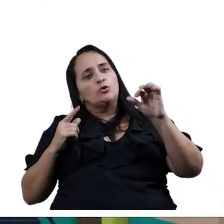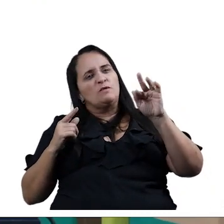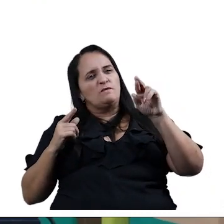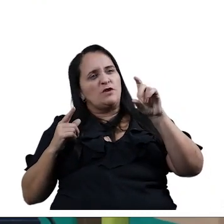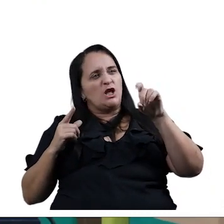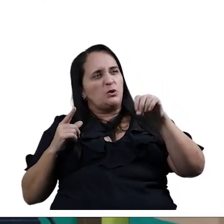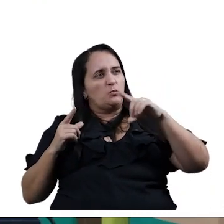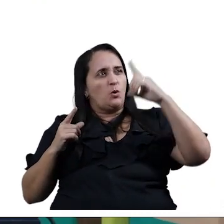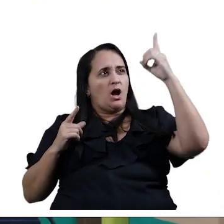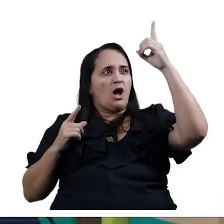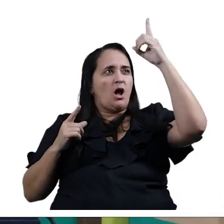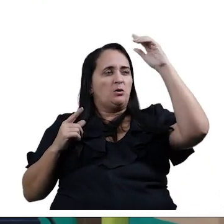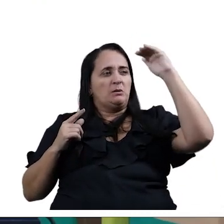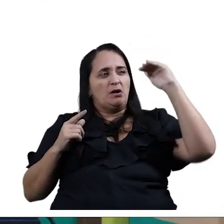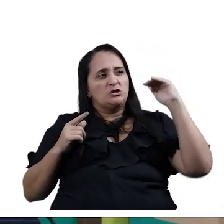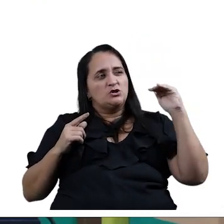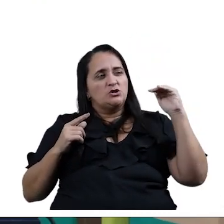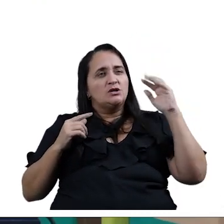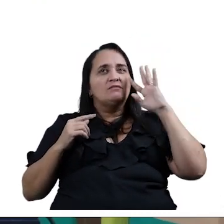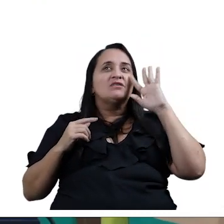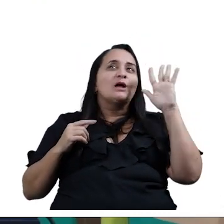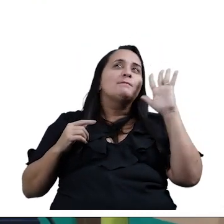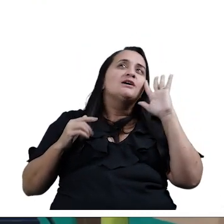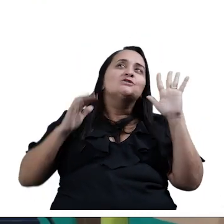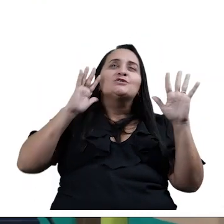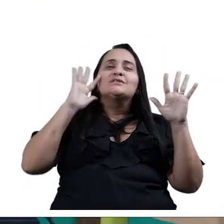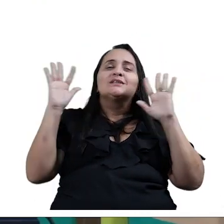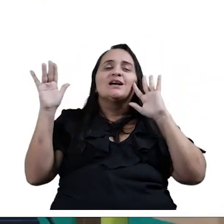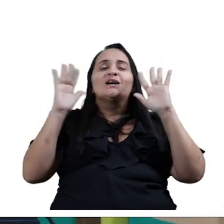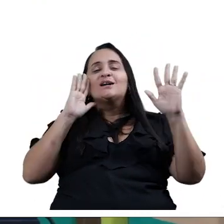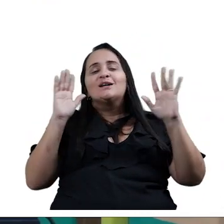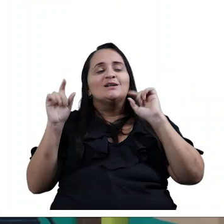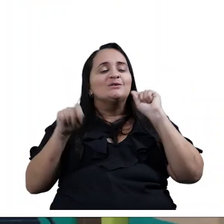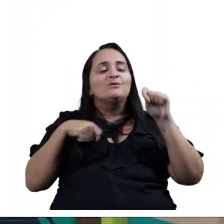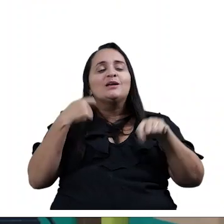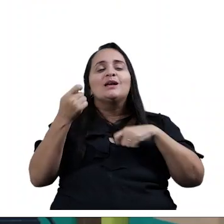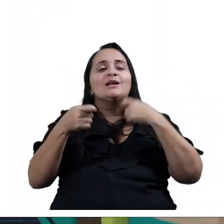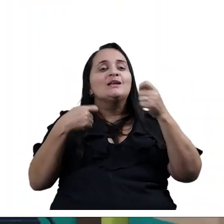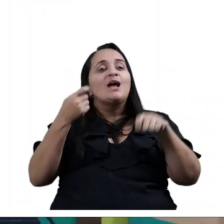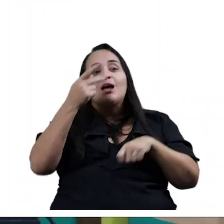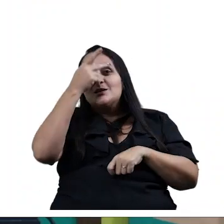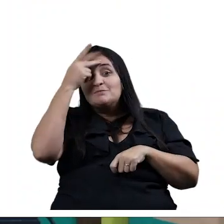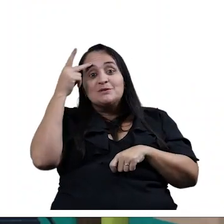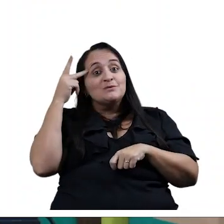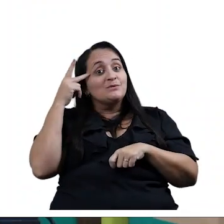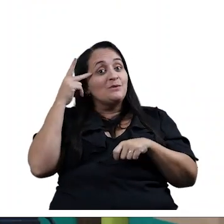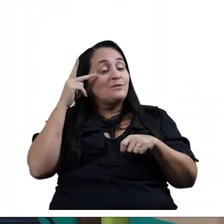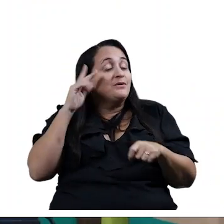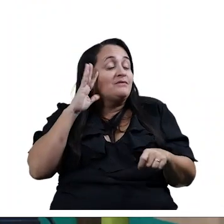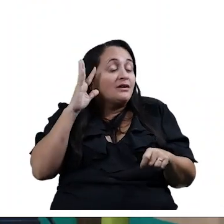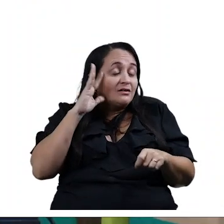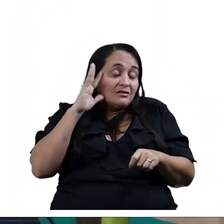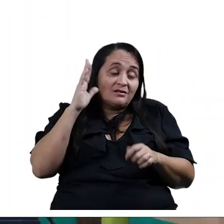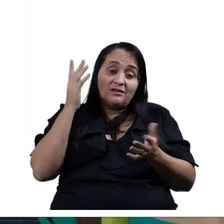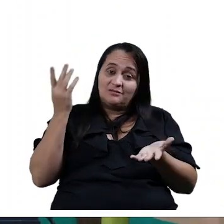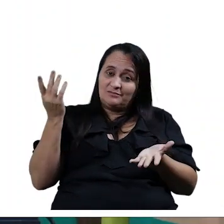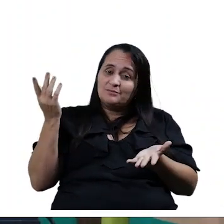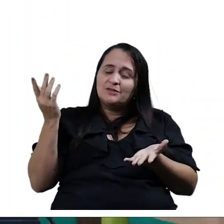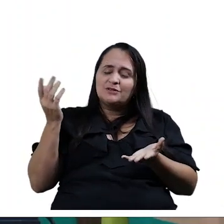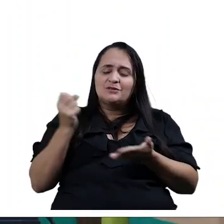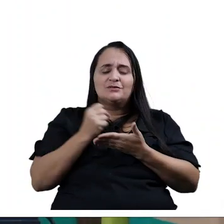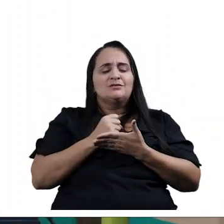Você vê ele uma pessoa alta, uma pessoa baixinha. Então, vai criando a história no seu coração, vai criando na sua